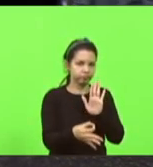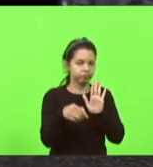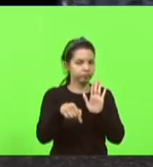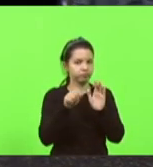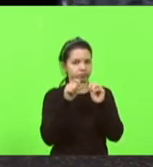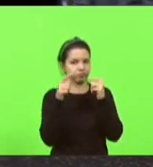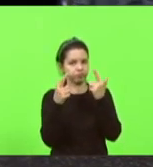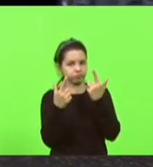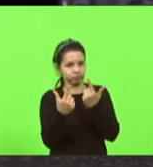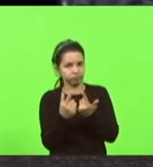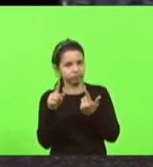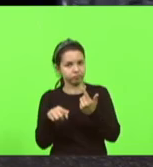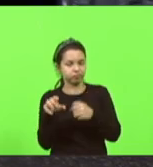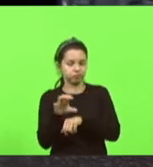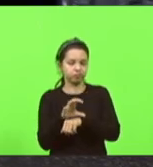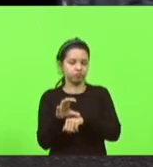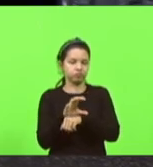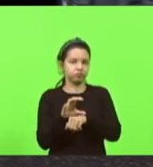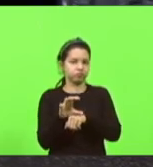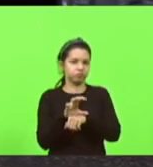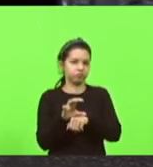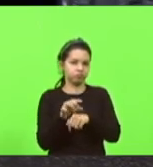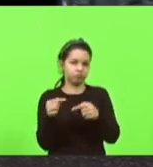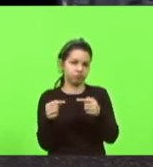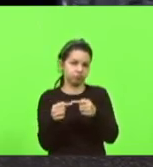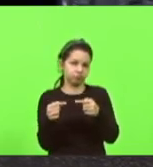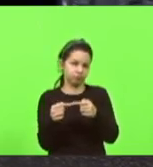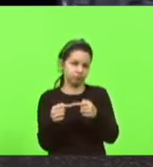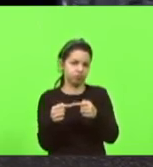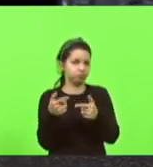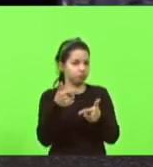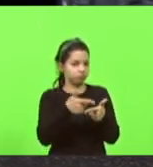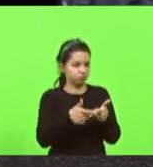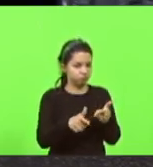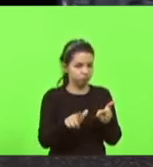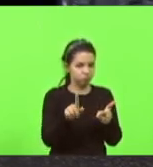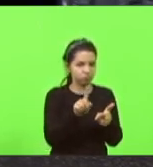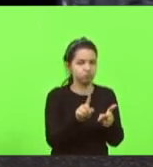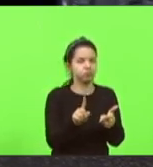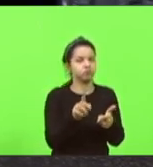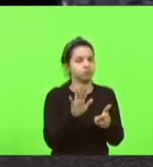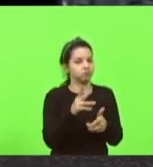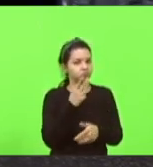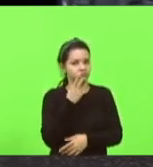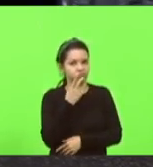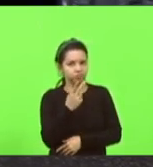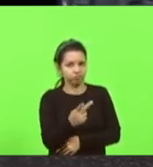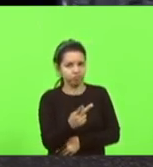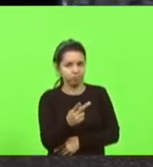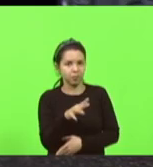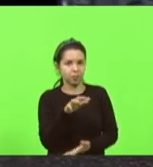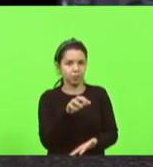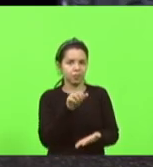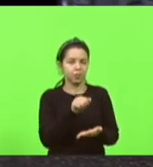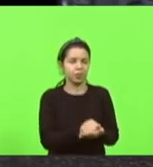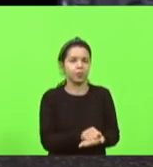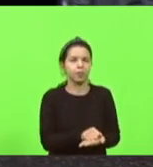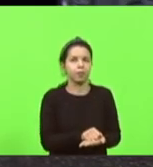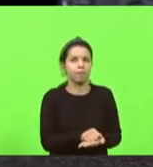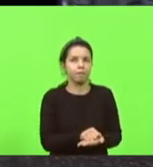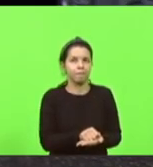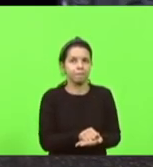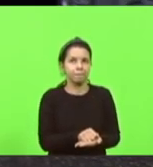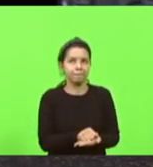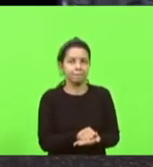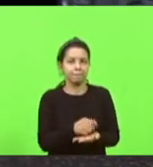pela constitucionalidade, pelo reconhecimento. Não tem problema nenhum. Eu só queria dizer isso. Eu queria fazer esse registro assim